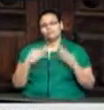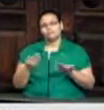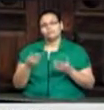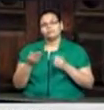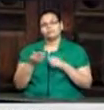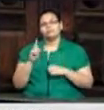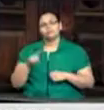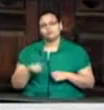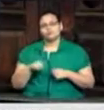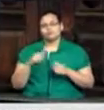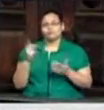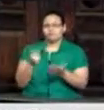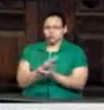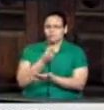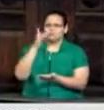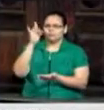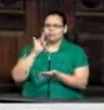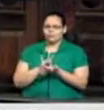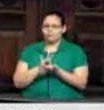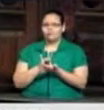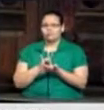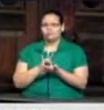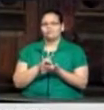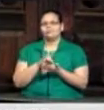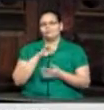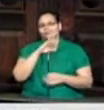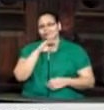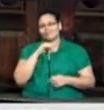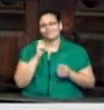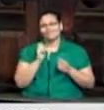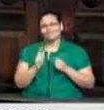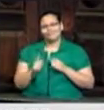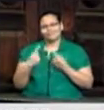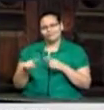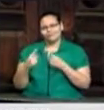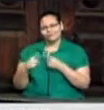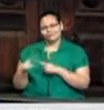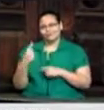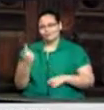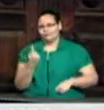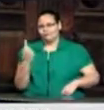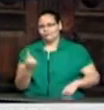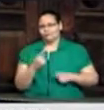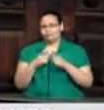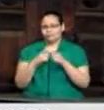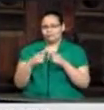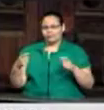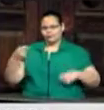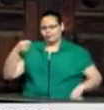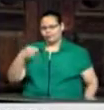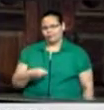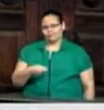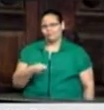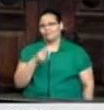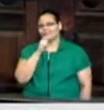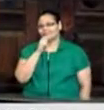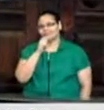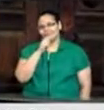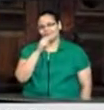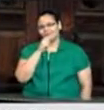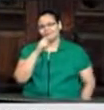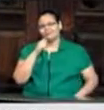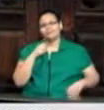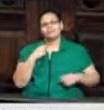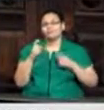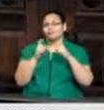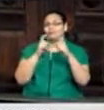baseado num fato real, danoso e isolado, impor à maioria sem nenhum tipo